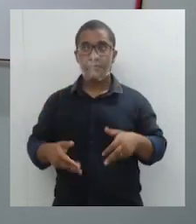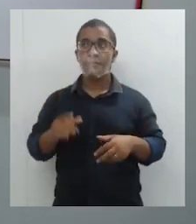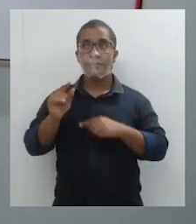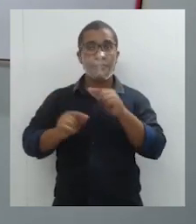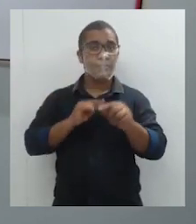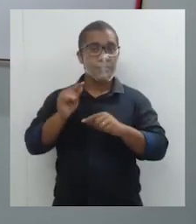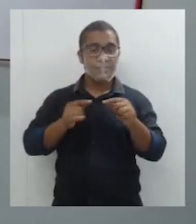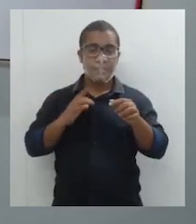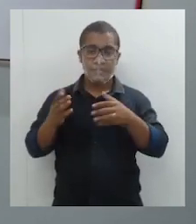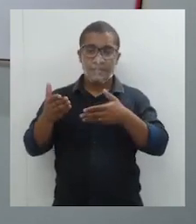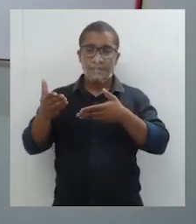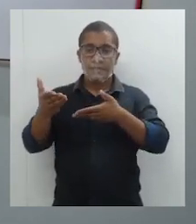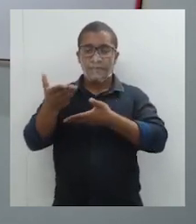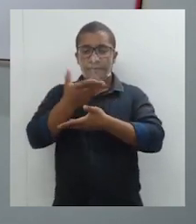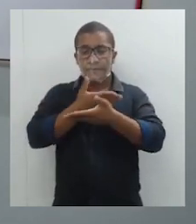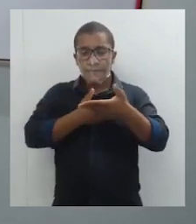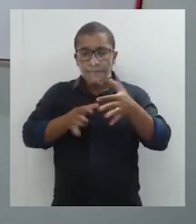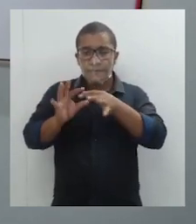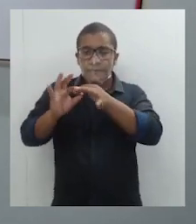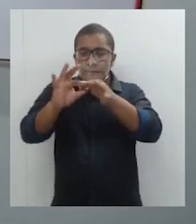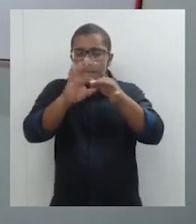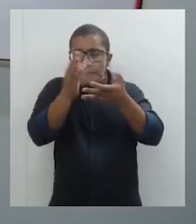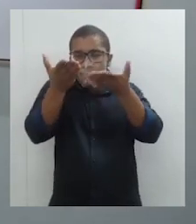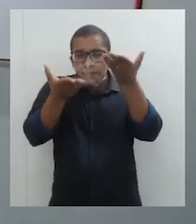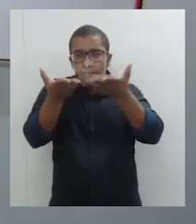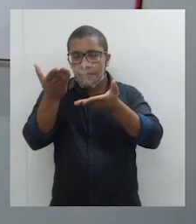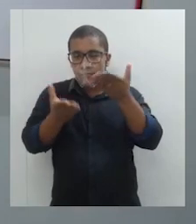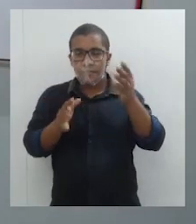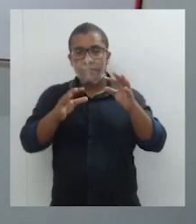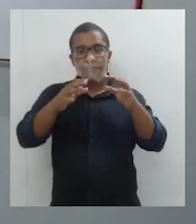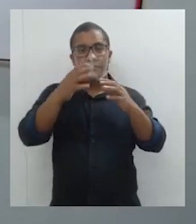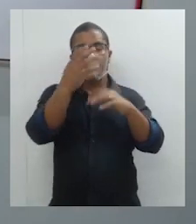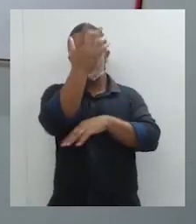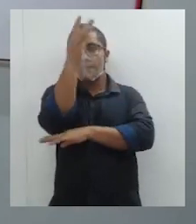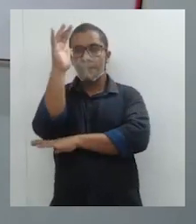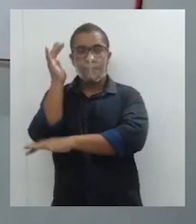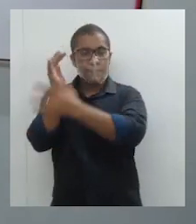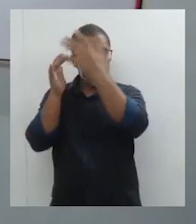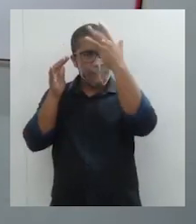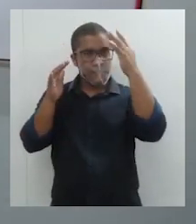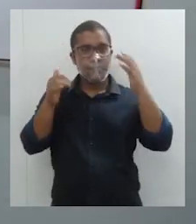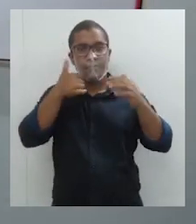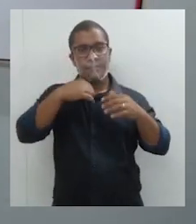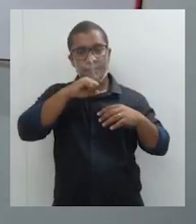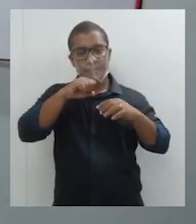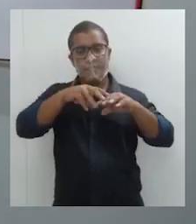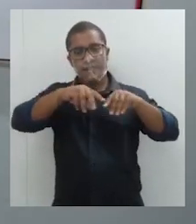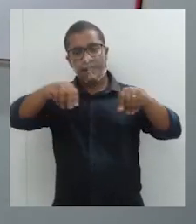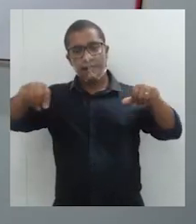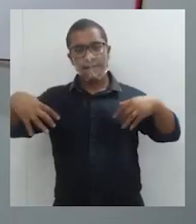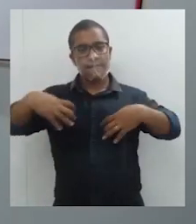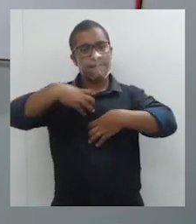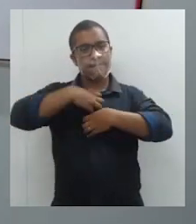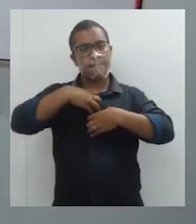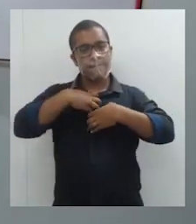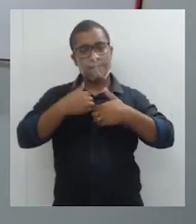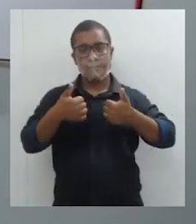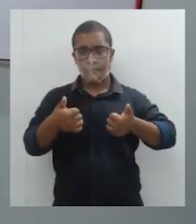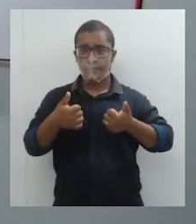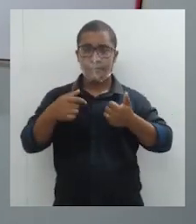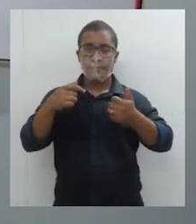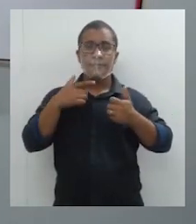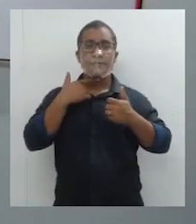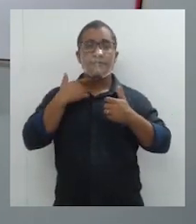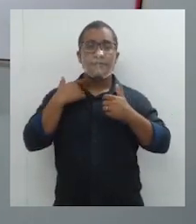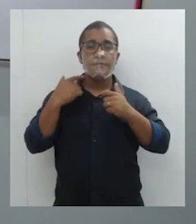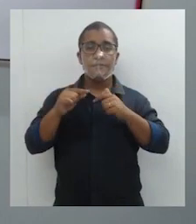questão essa harmonia esse equilíbrio do homem com o seu meio ambiente com a mãe terra essa busca de uma